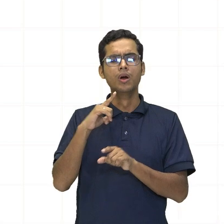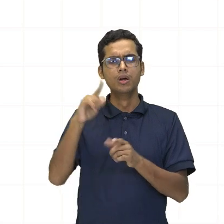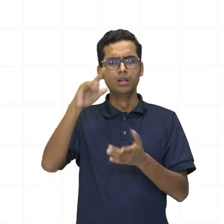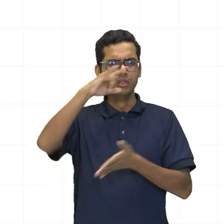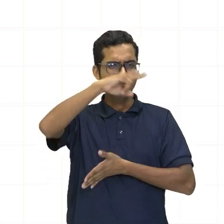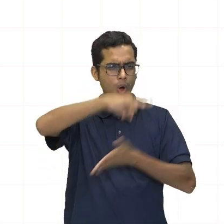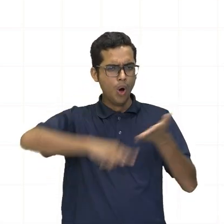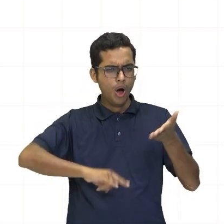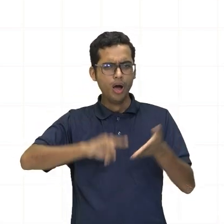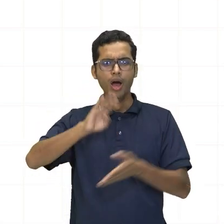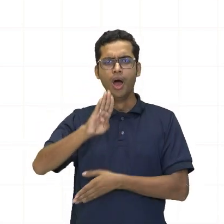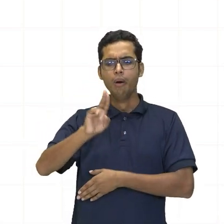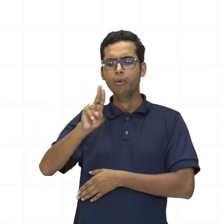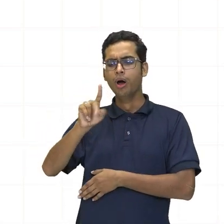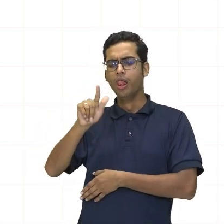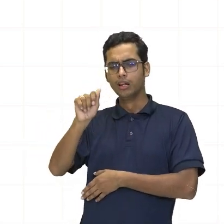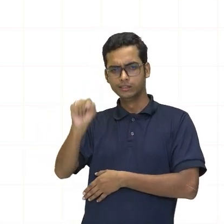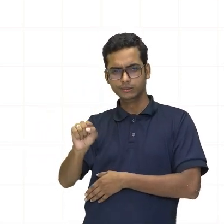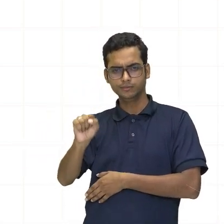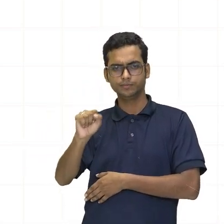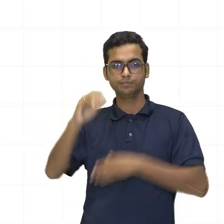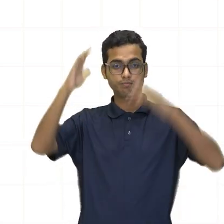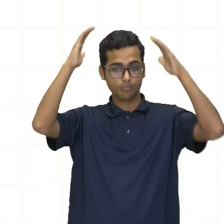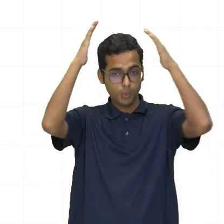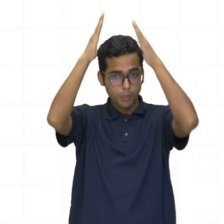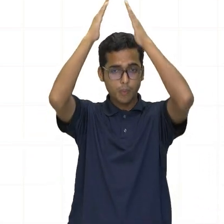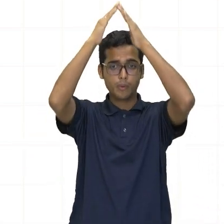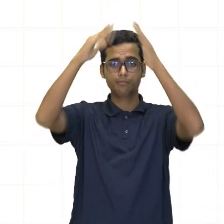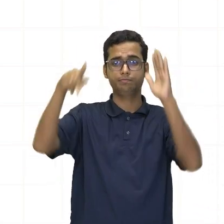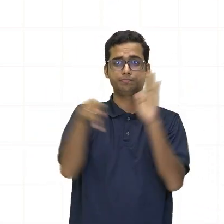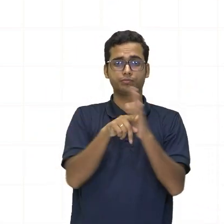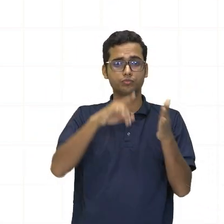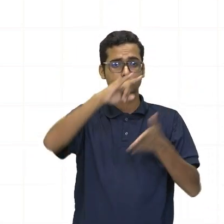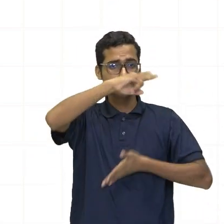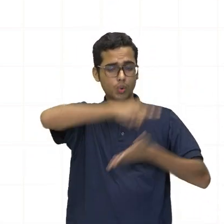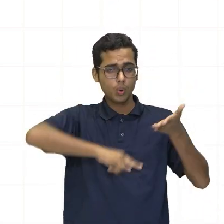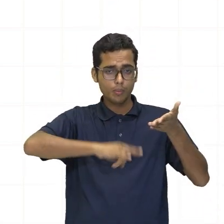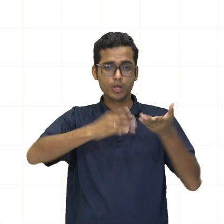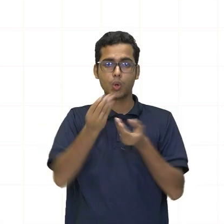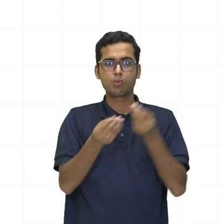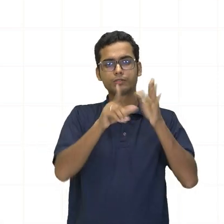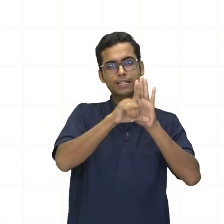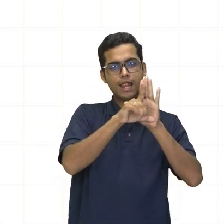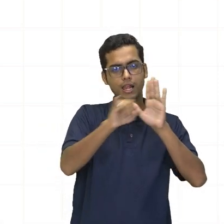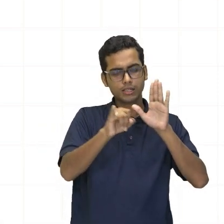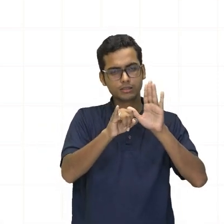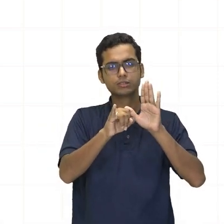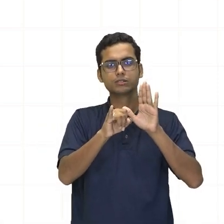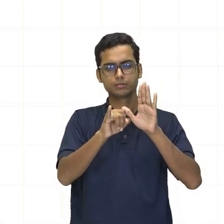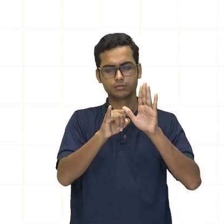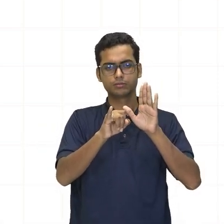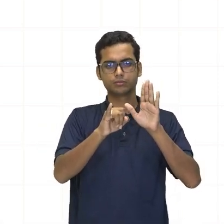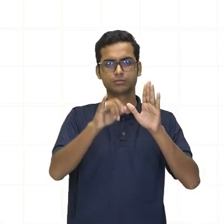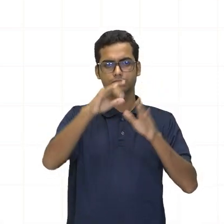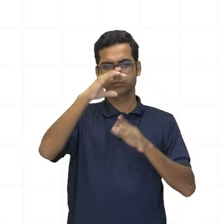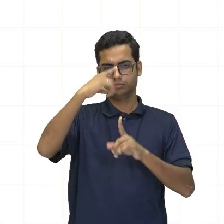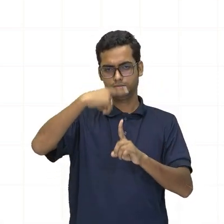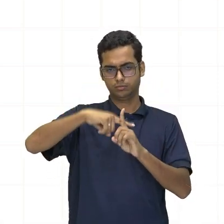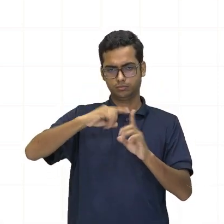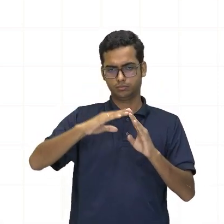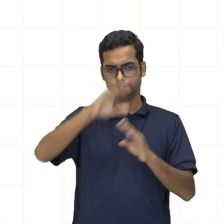que tinham forças de lei emitidos pela Igreja Católica. Essas bulas papais,